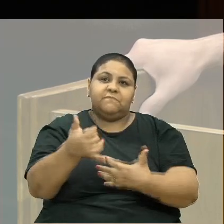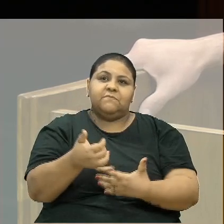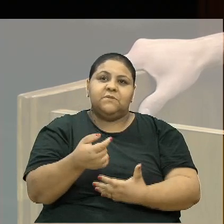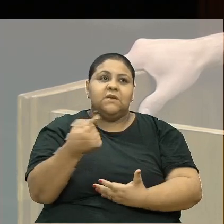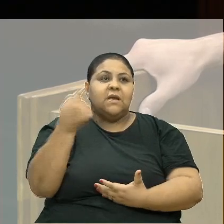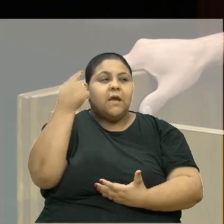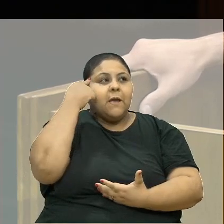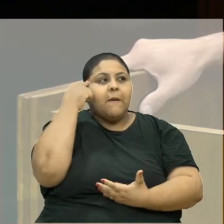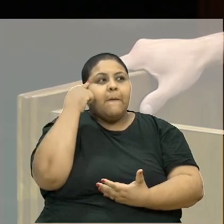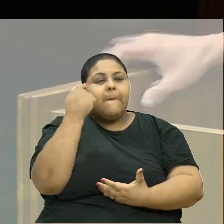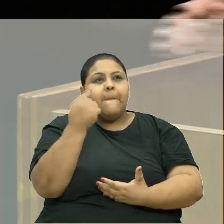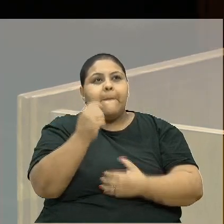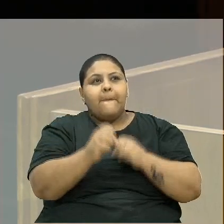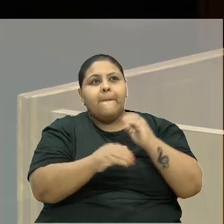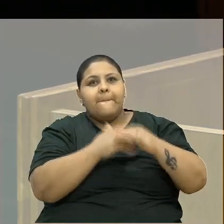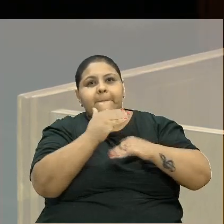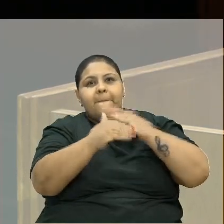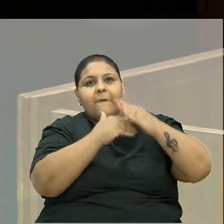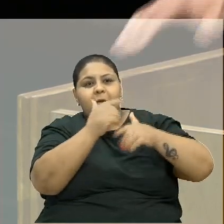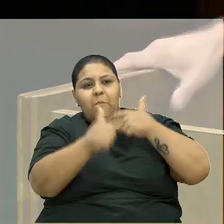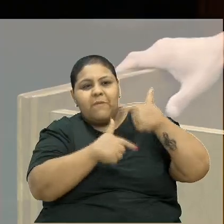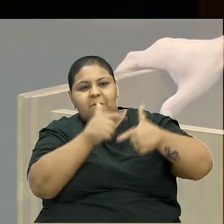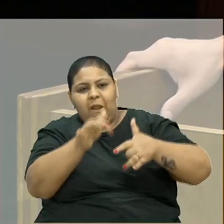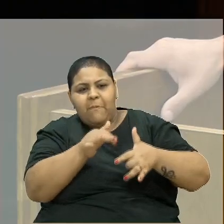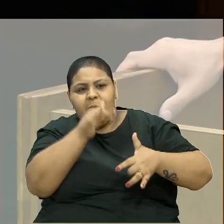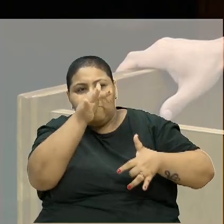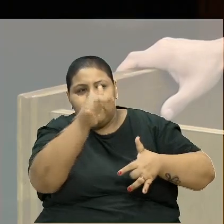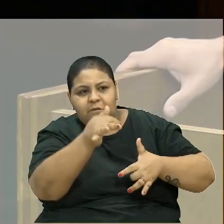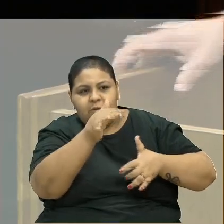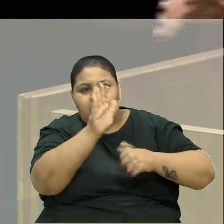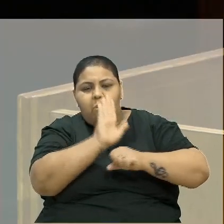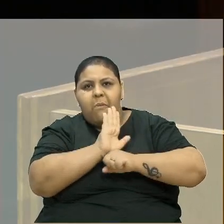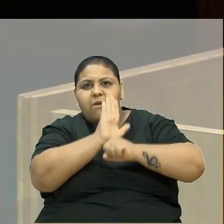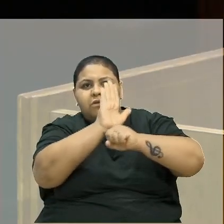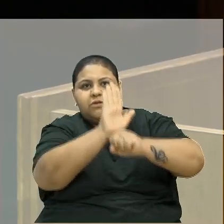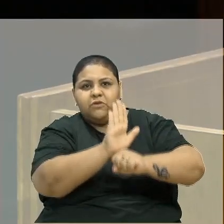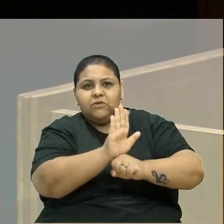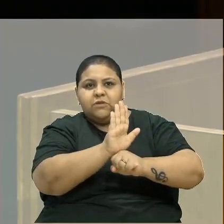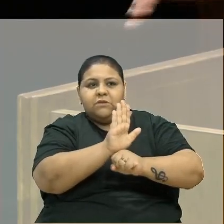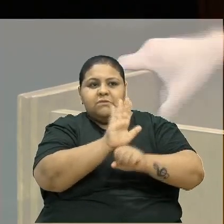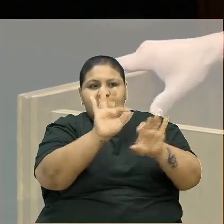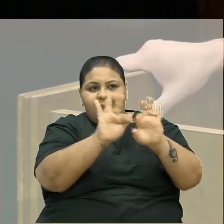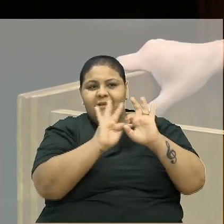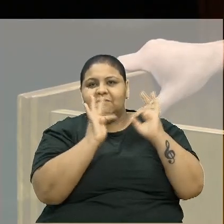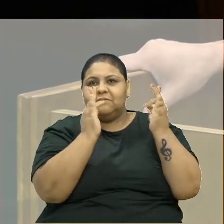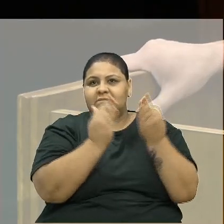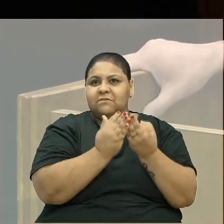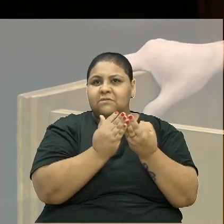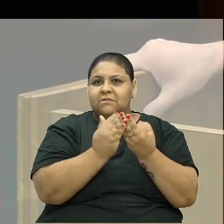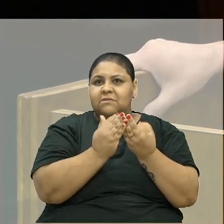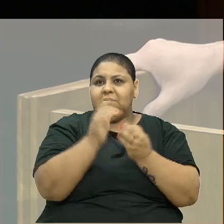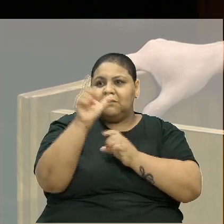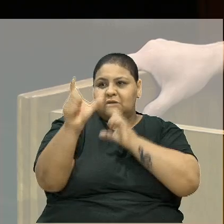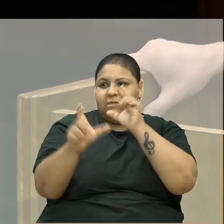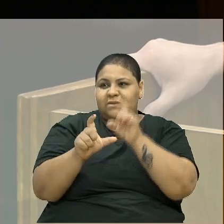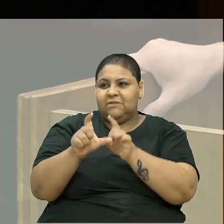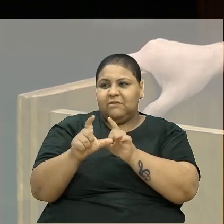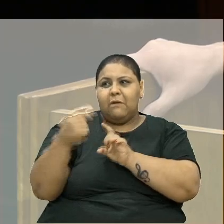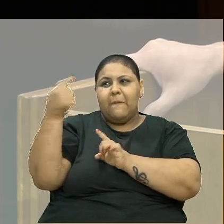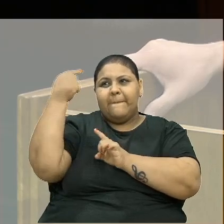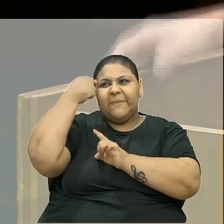pensarmos em construir e trabalharmos para frente, em prol daquelas famílias, pessoas sendo